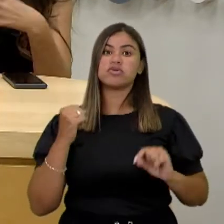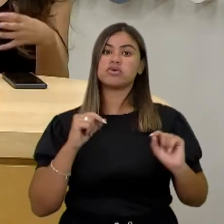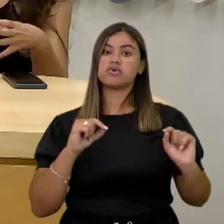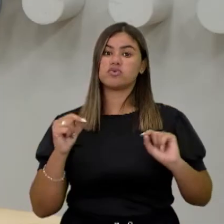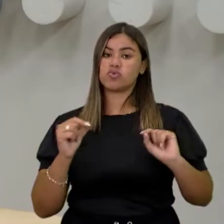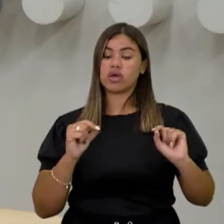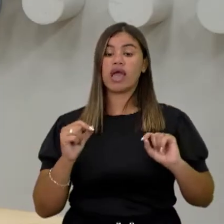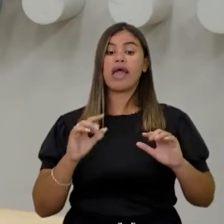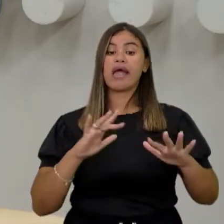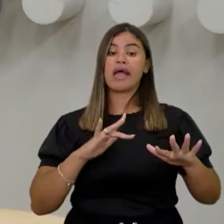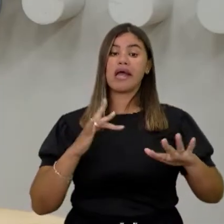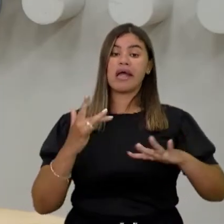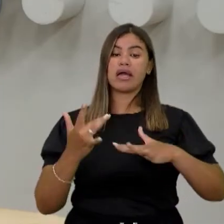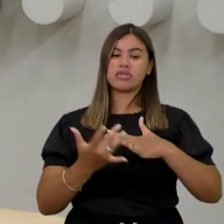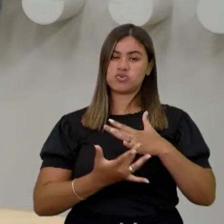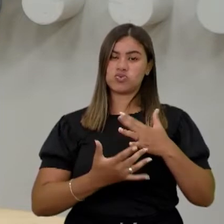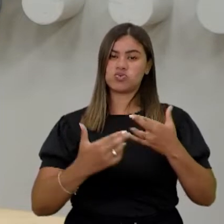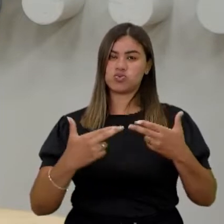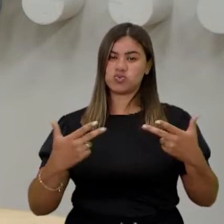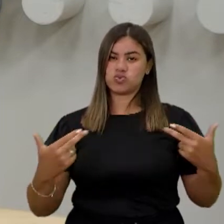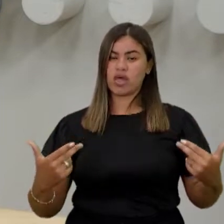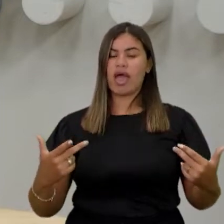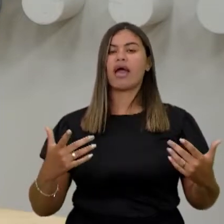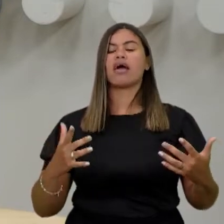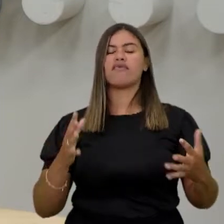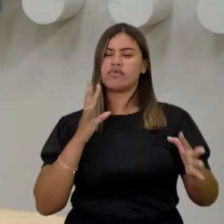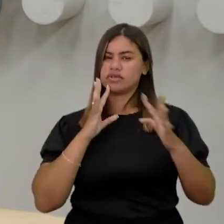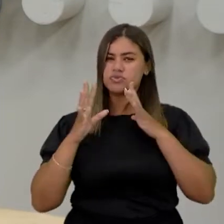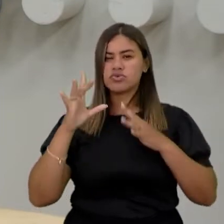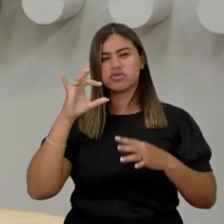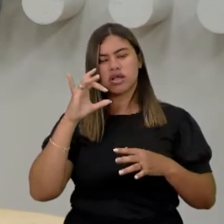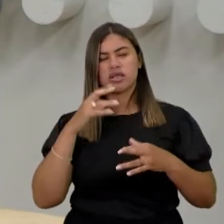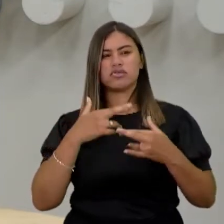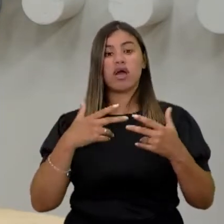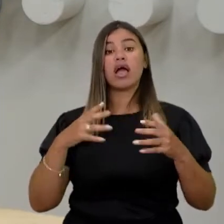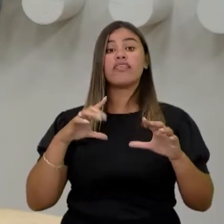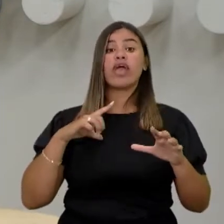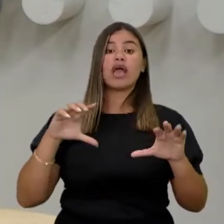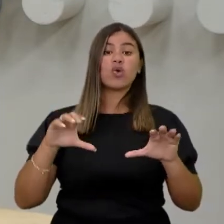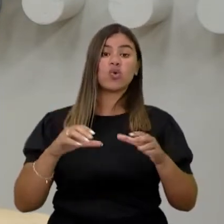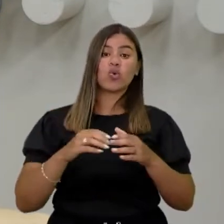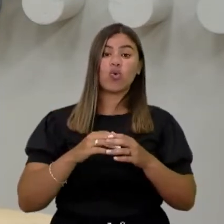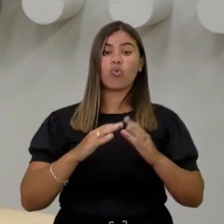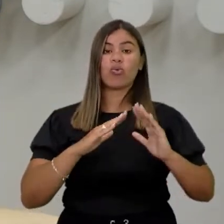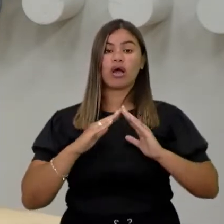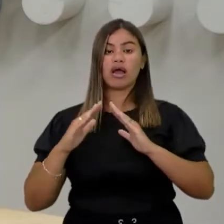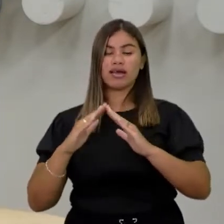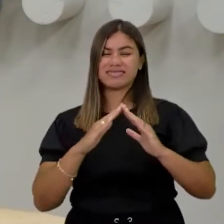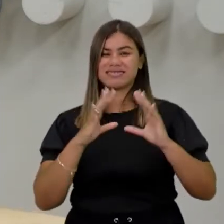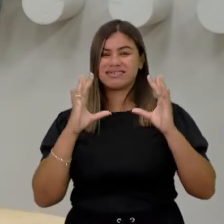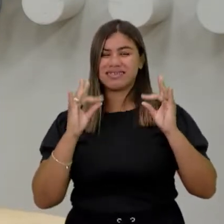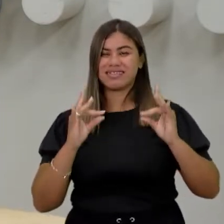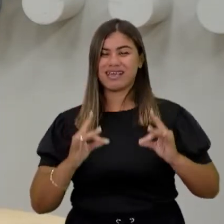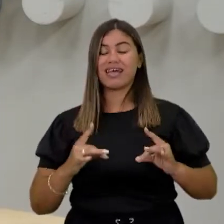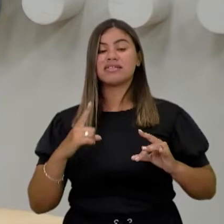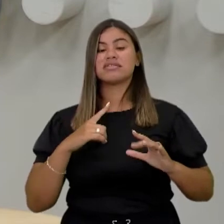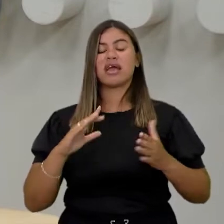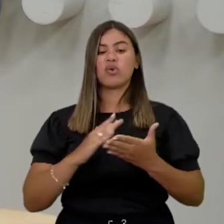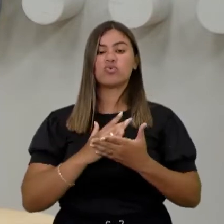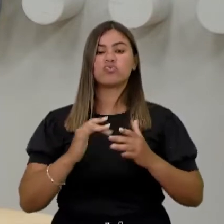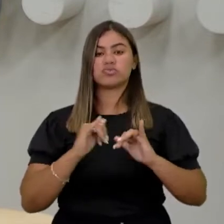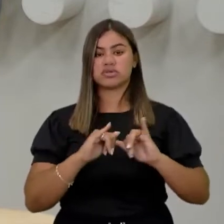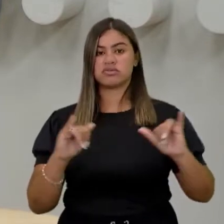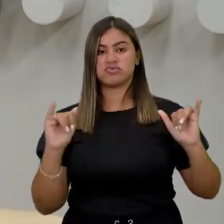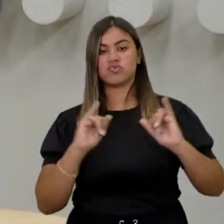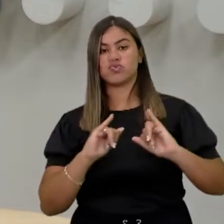nas redes sociais tem aqueles grupos de bairro específico e naqueles grupos você vê algumas divulgações como as que você falou hoje.